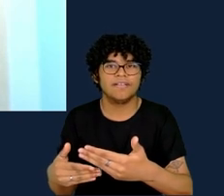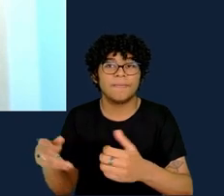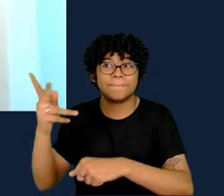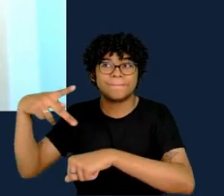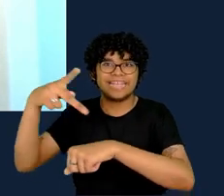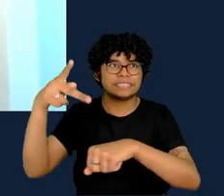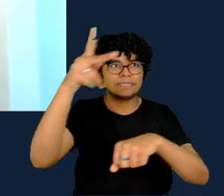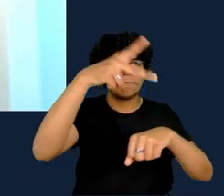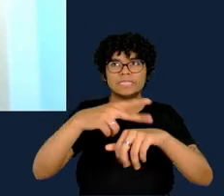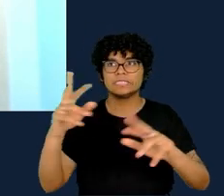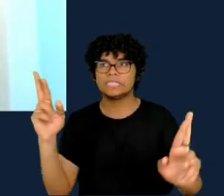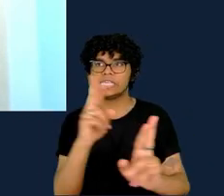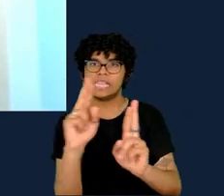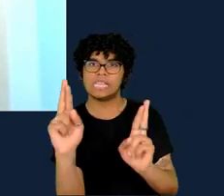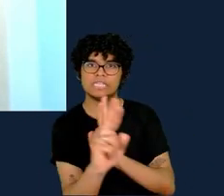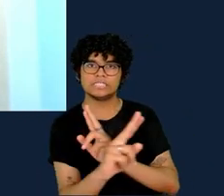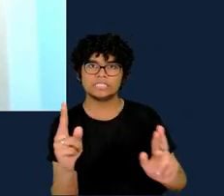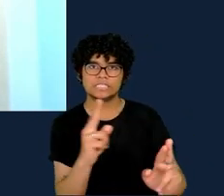outras,